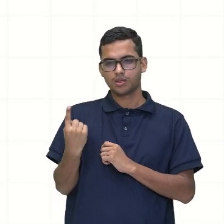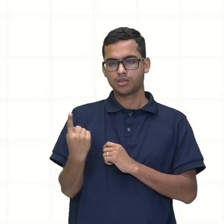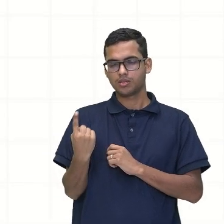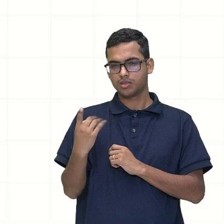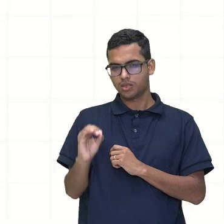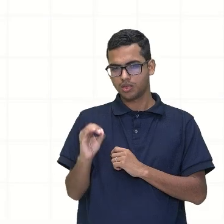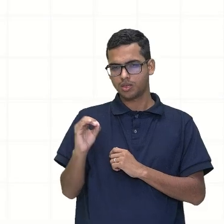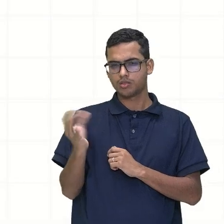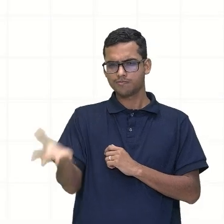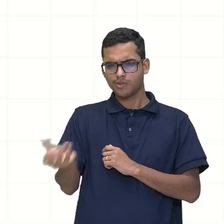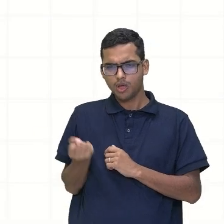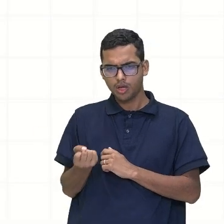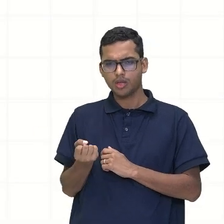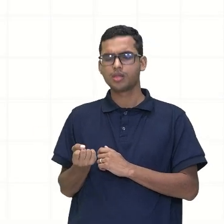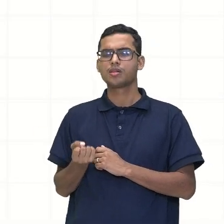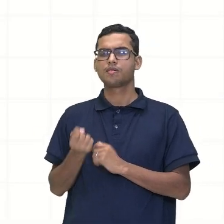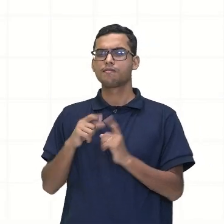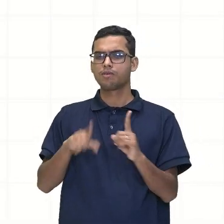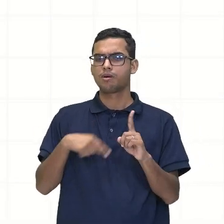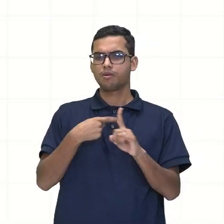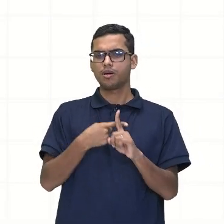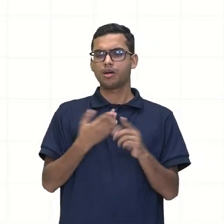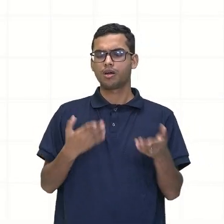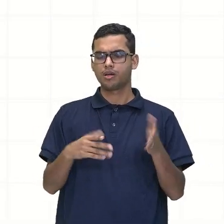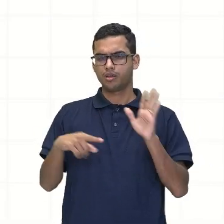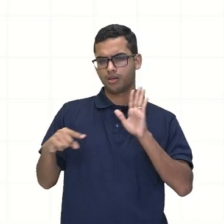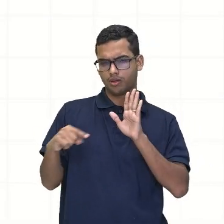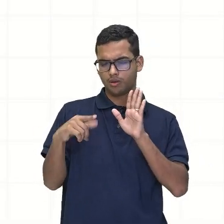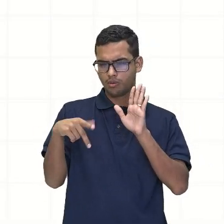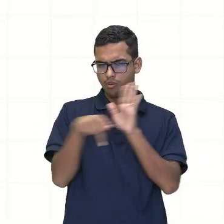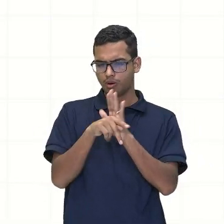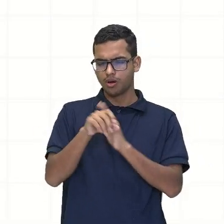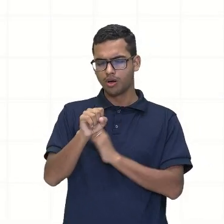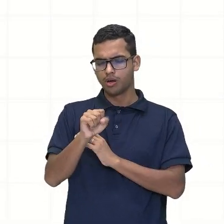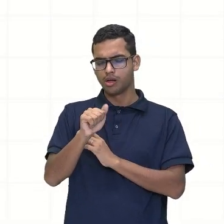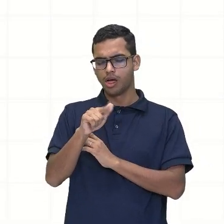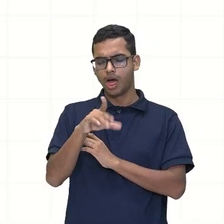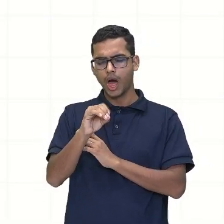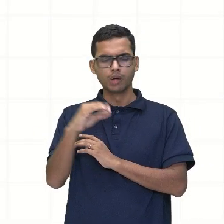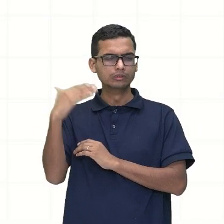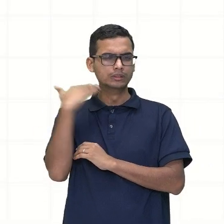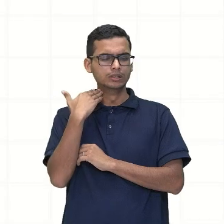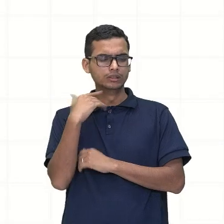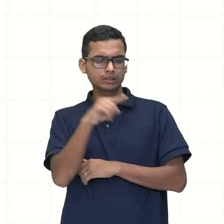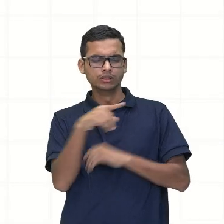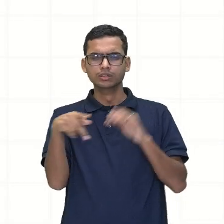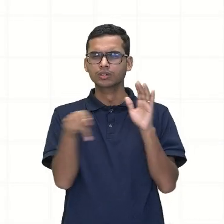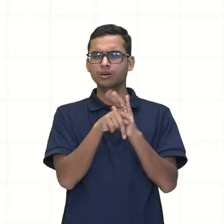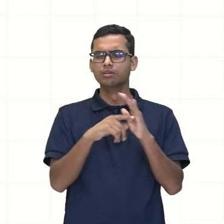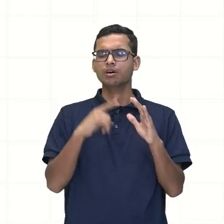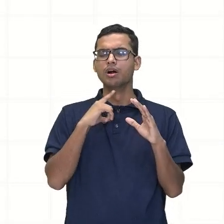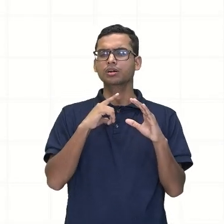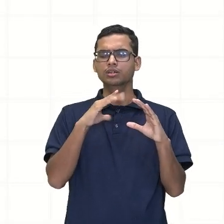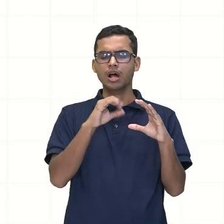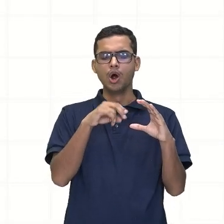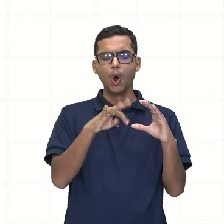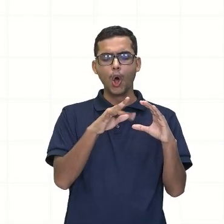R$110, ele sacou mais do que o que ele tinha na conta. Então, automaticamente, o seu saldo vai